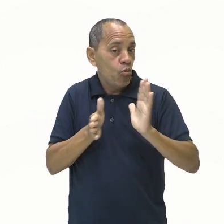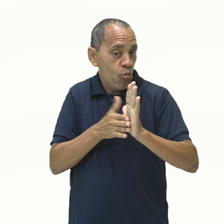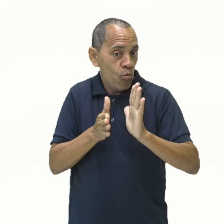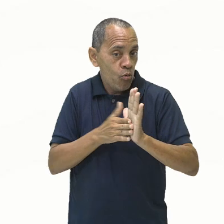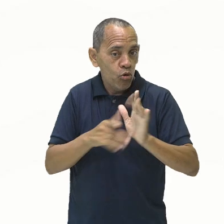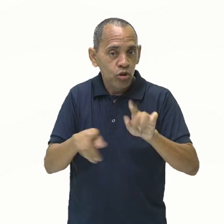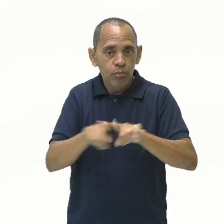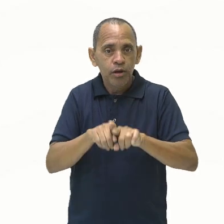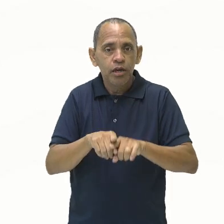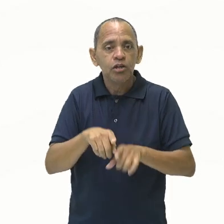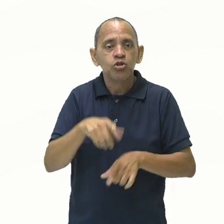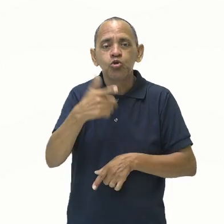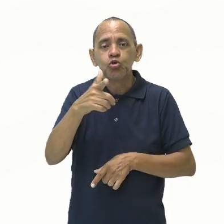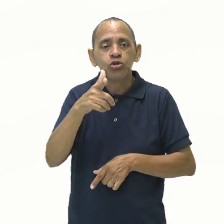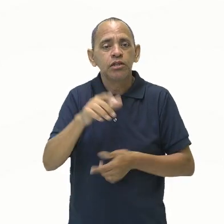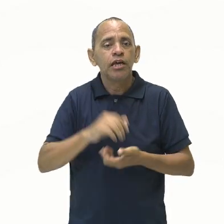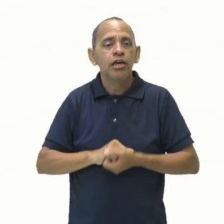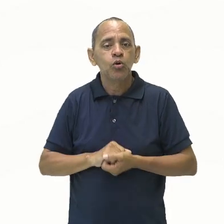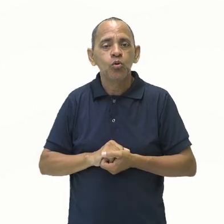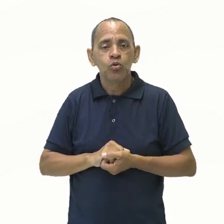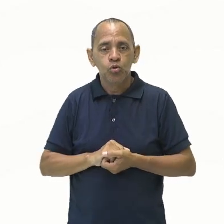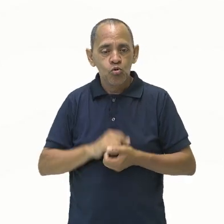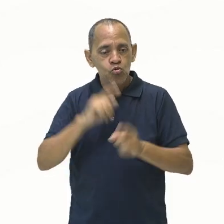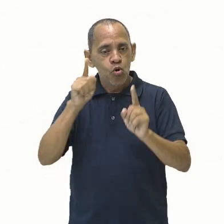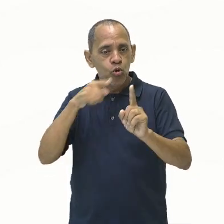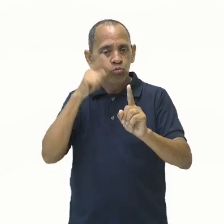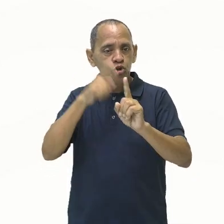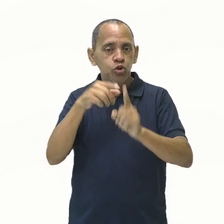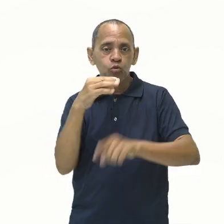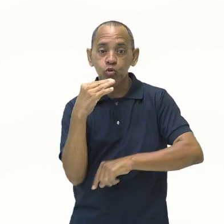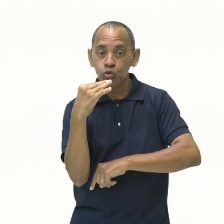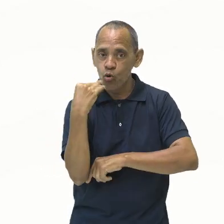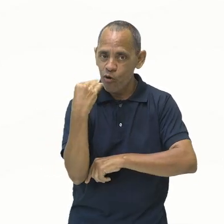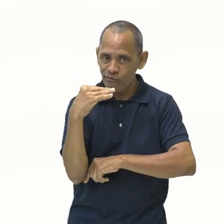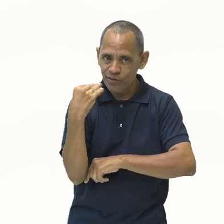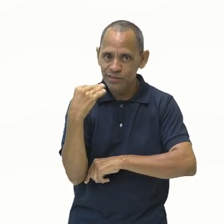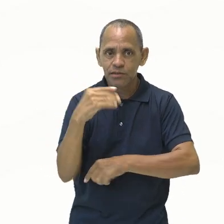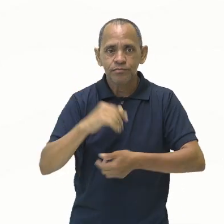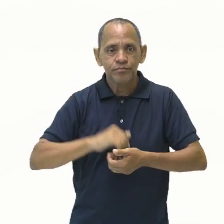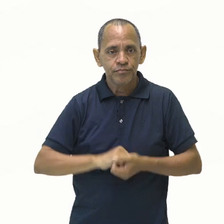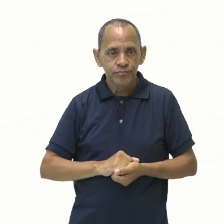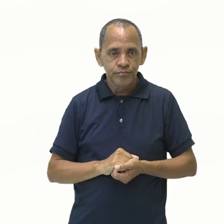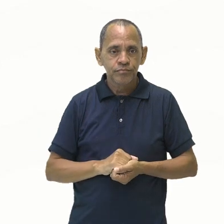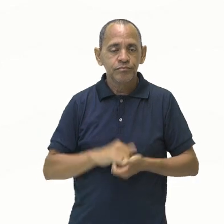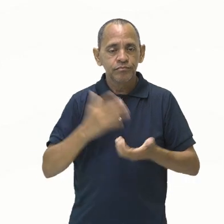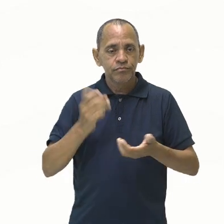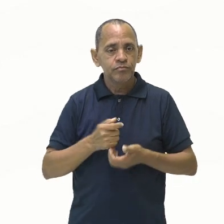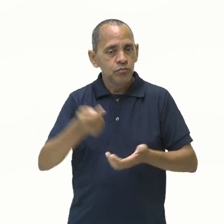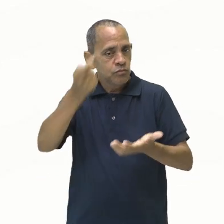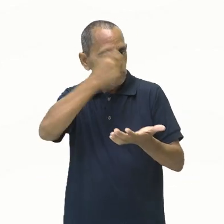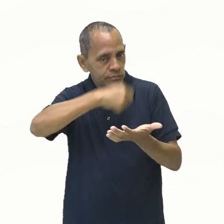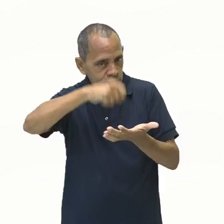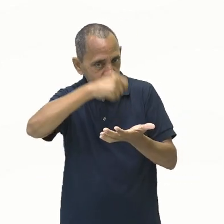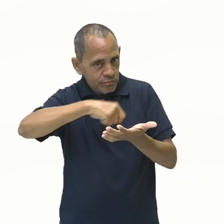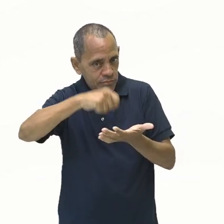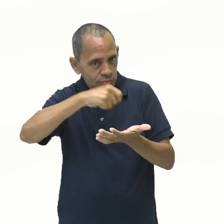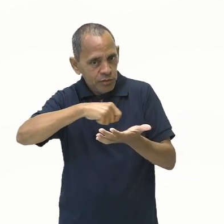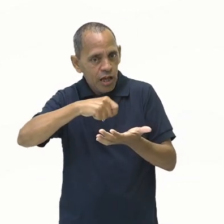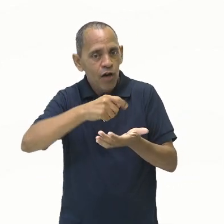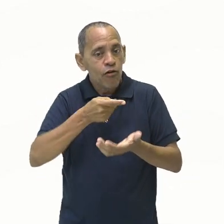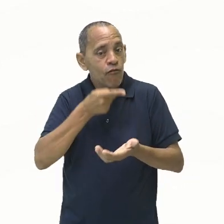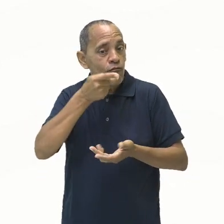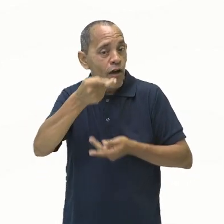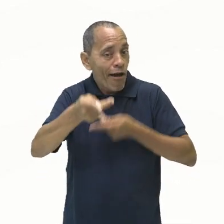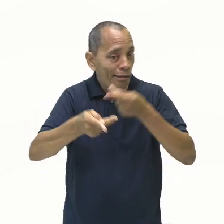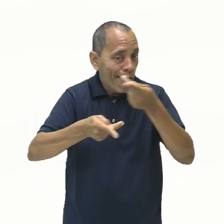a intenção de convencer, certo? Então, quando você vai dissertar, você vai falar